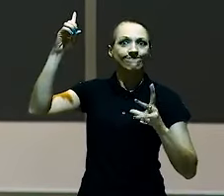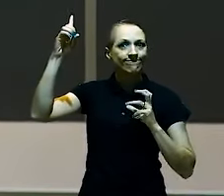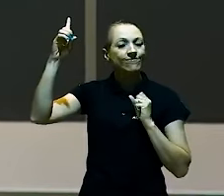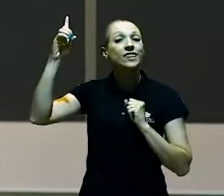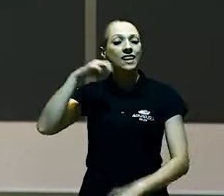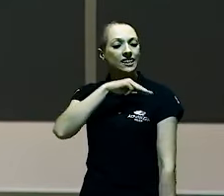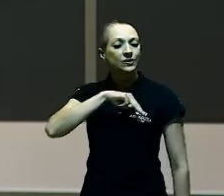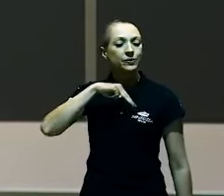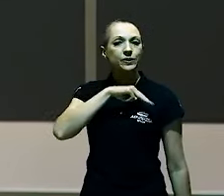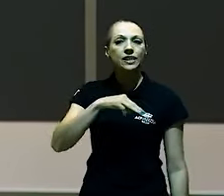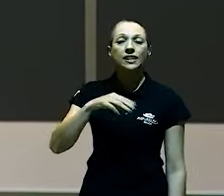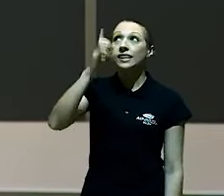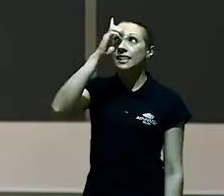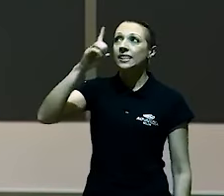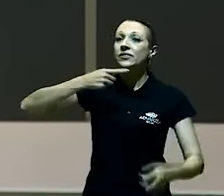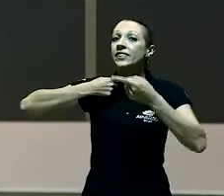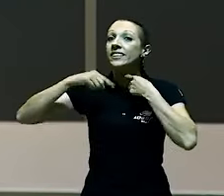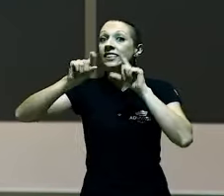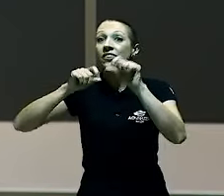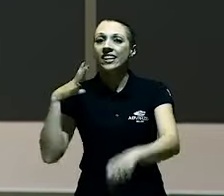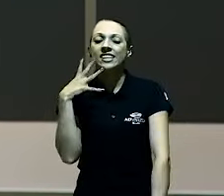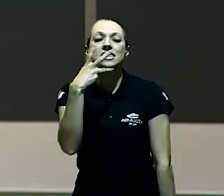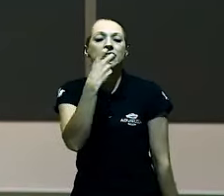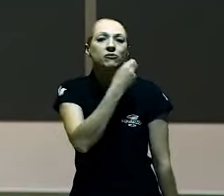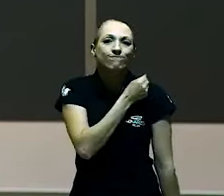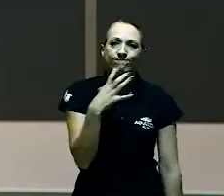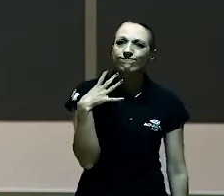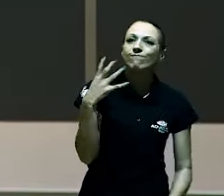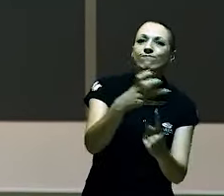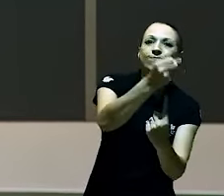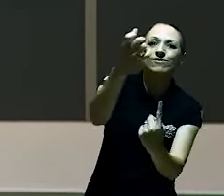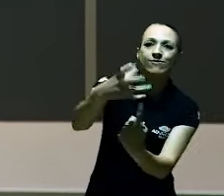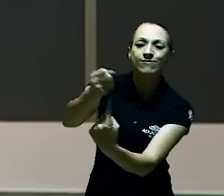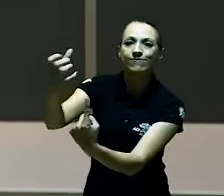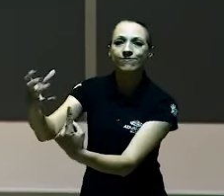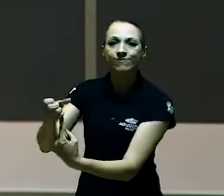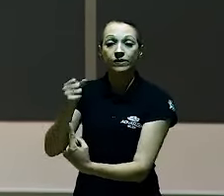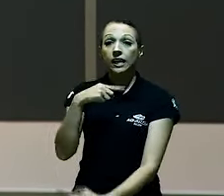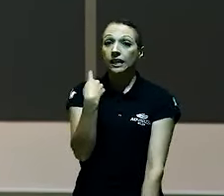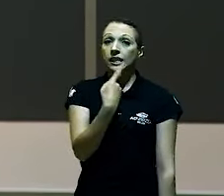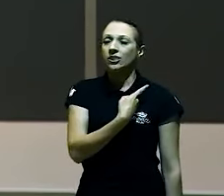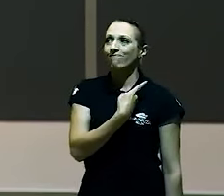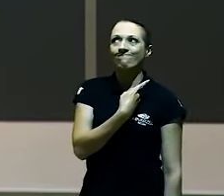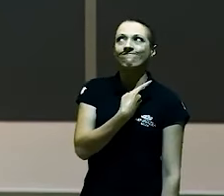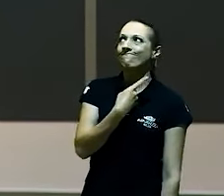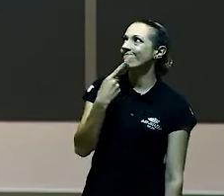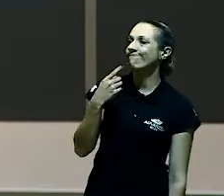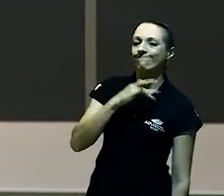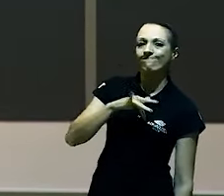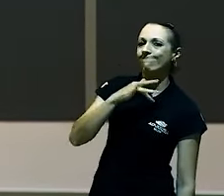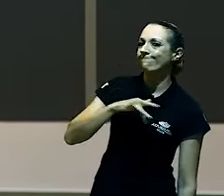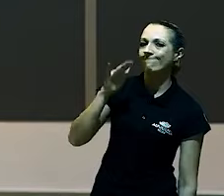de alguma forma, assim como Jonas, nós estamos discordando da misericórdia de Deus. Quando nós negligenciamos a